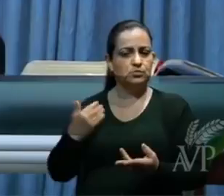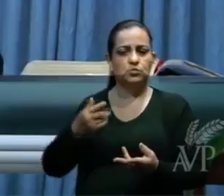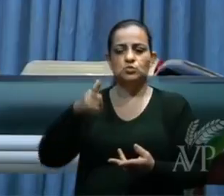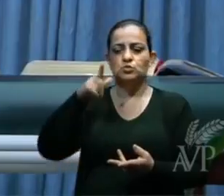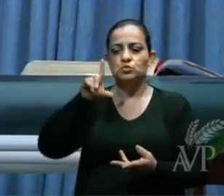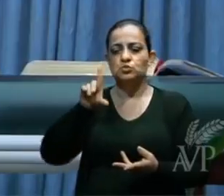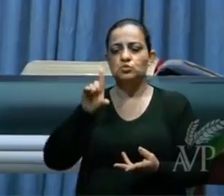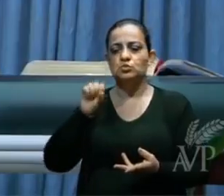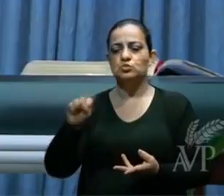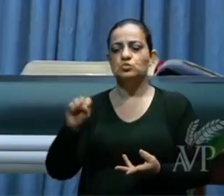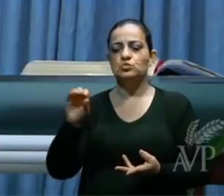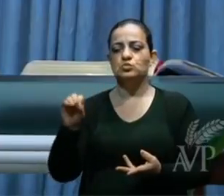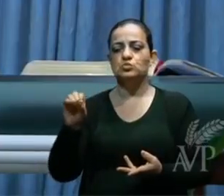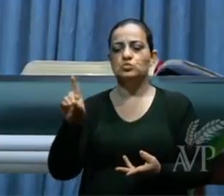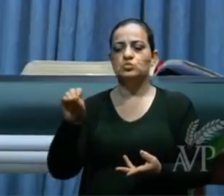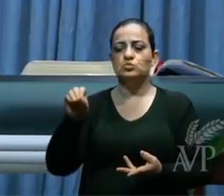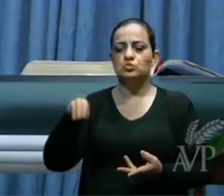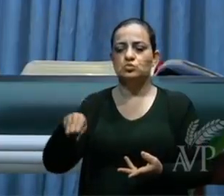mesmo